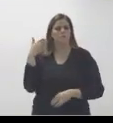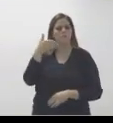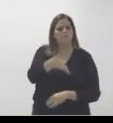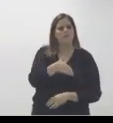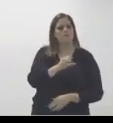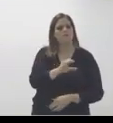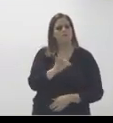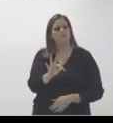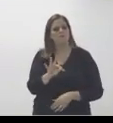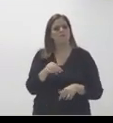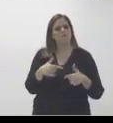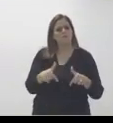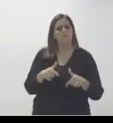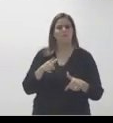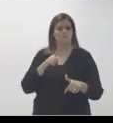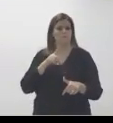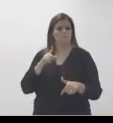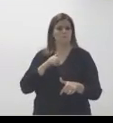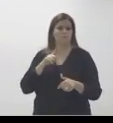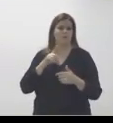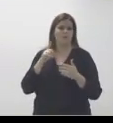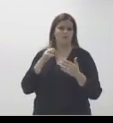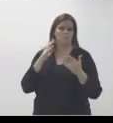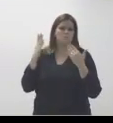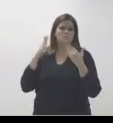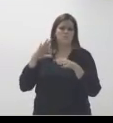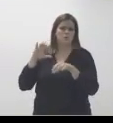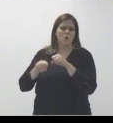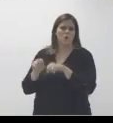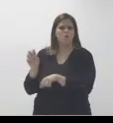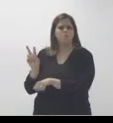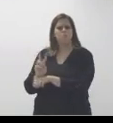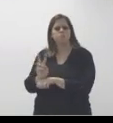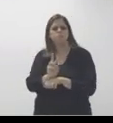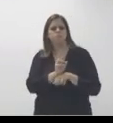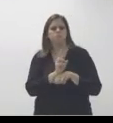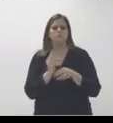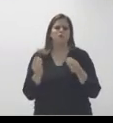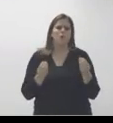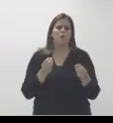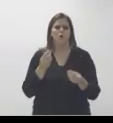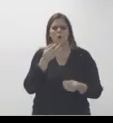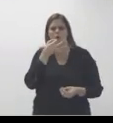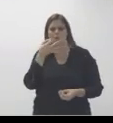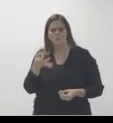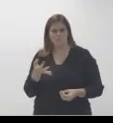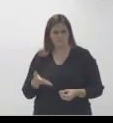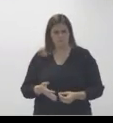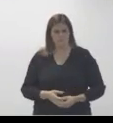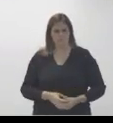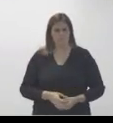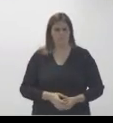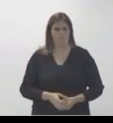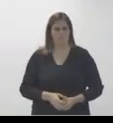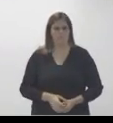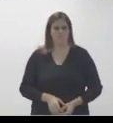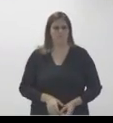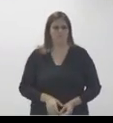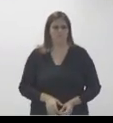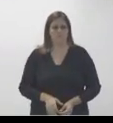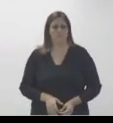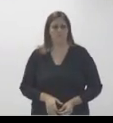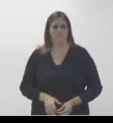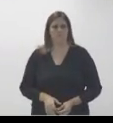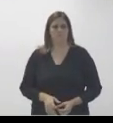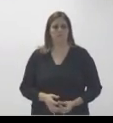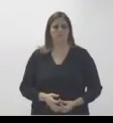vou passar pra fernanda mas antes é só deixar claro que sou um conselho é fiscalizar